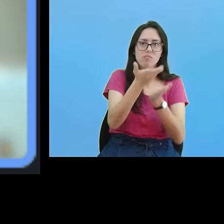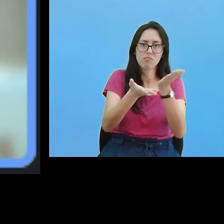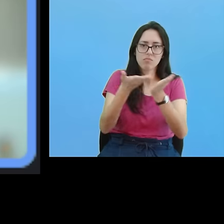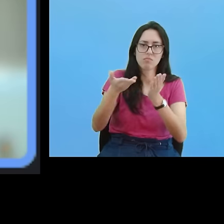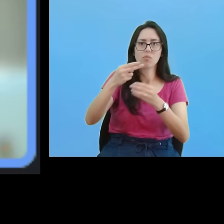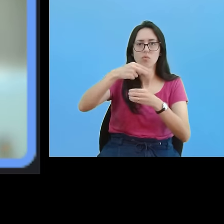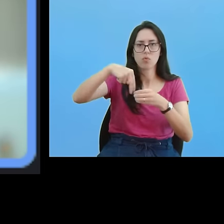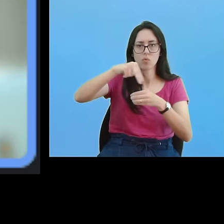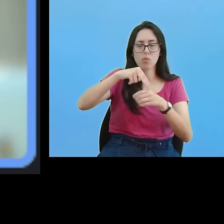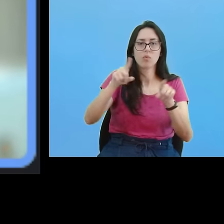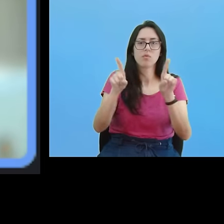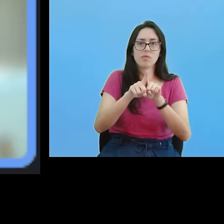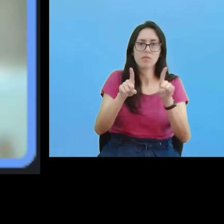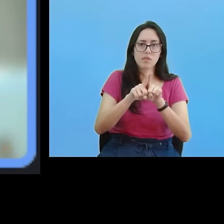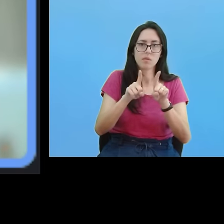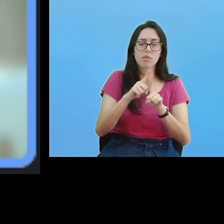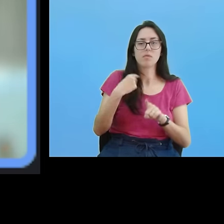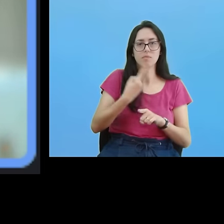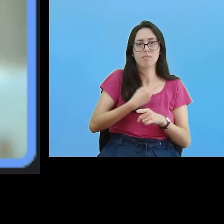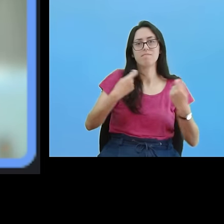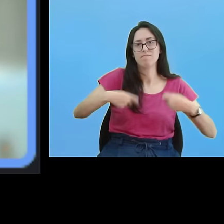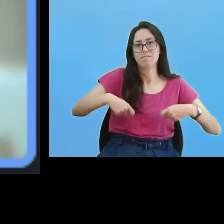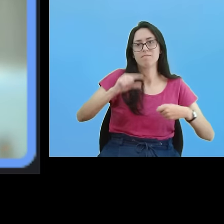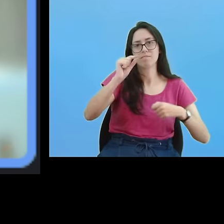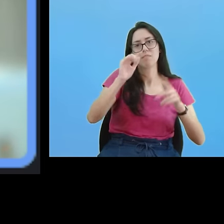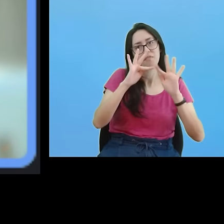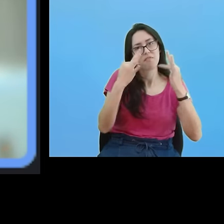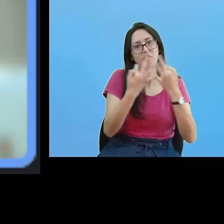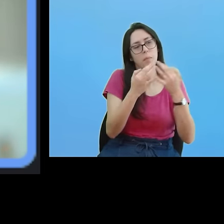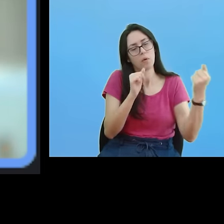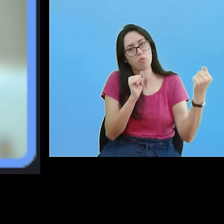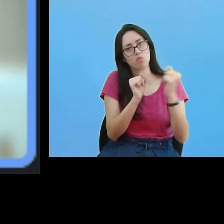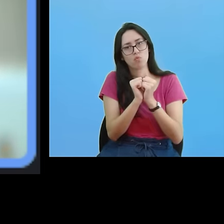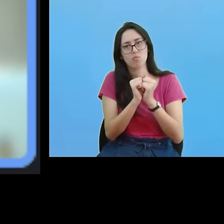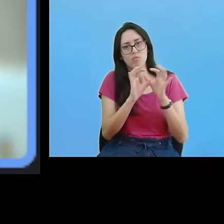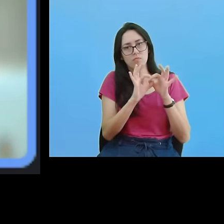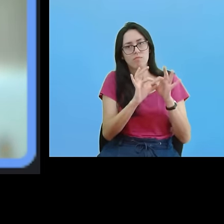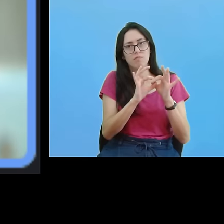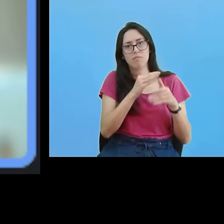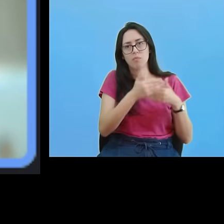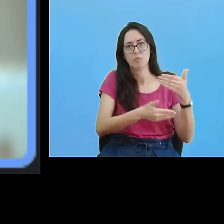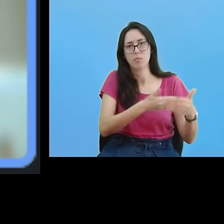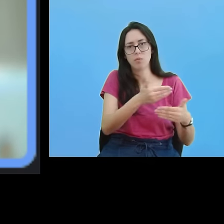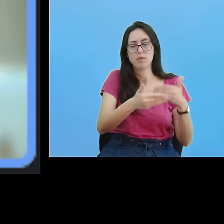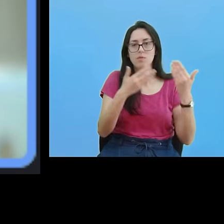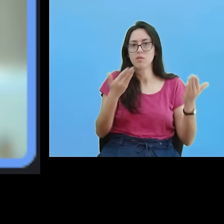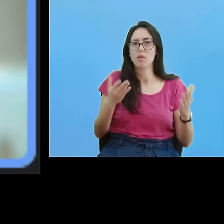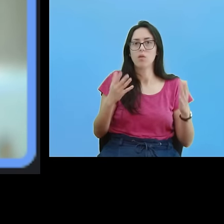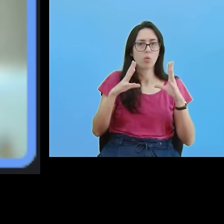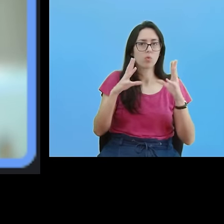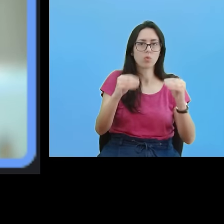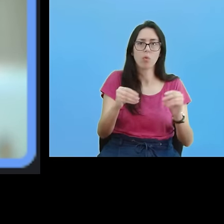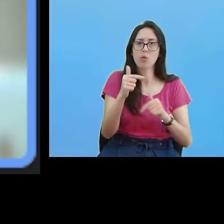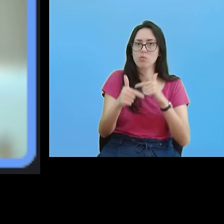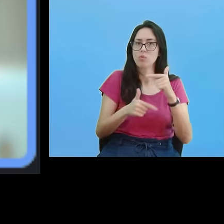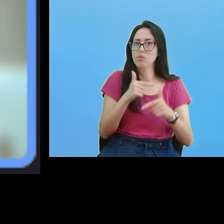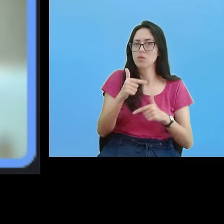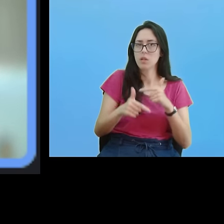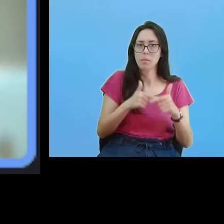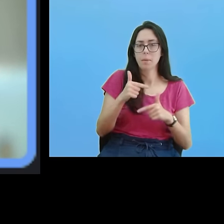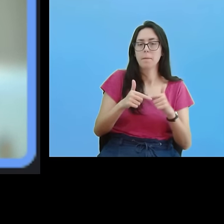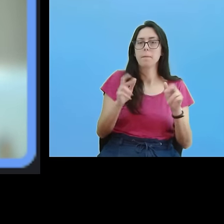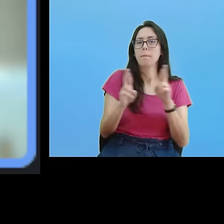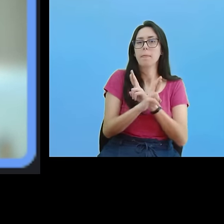também temos a necessidade de ter a família como parceira nesse processo. Então, todos os trabalhos que envolvem